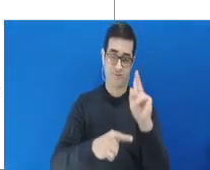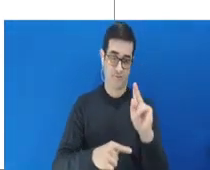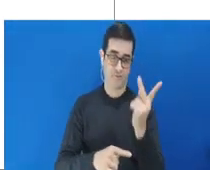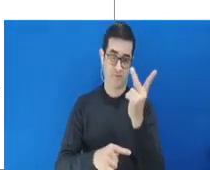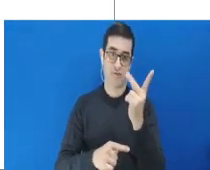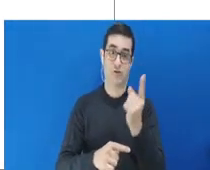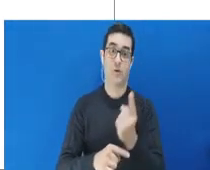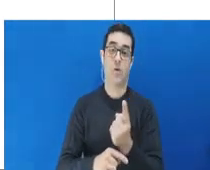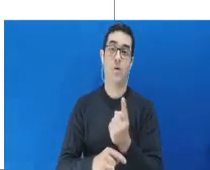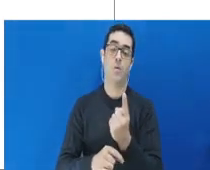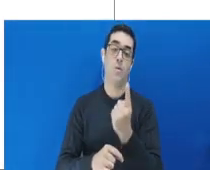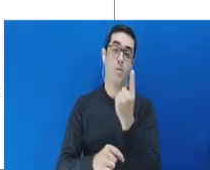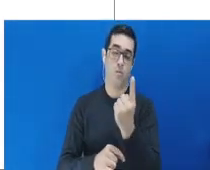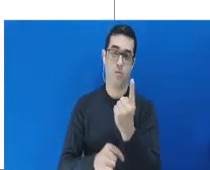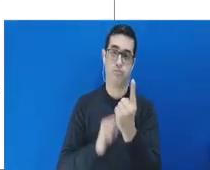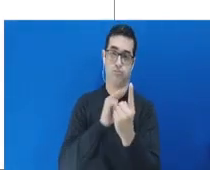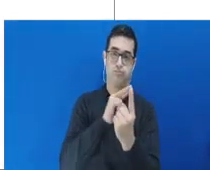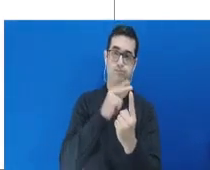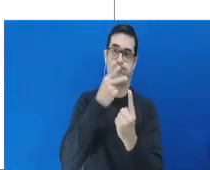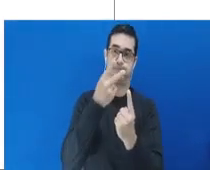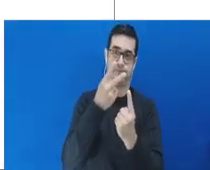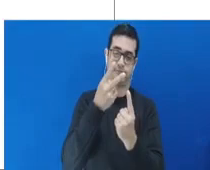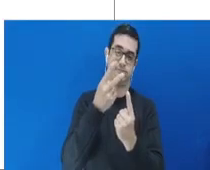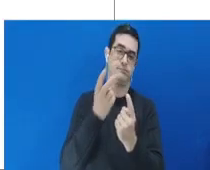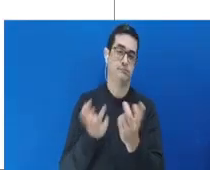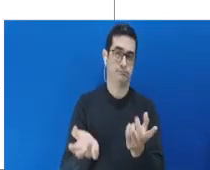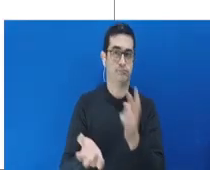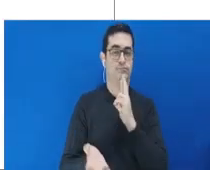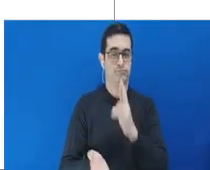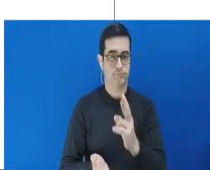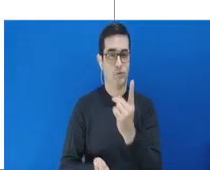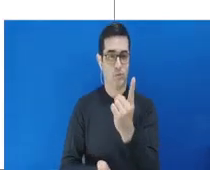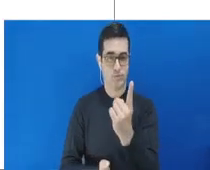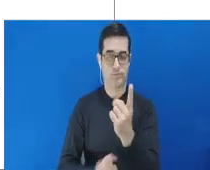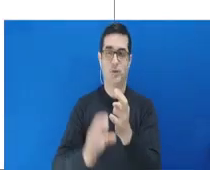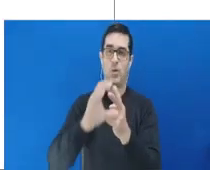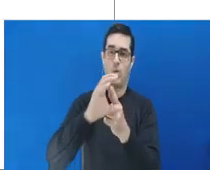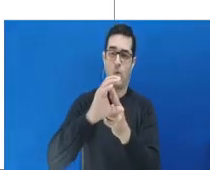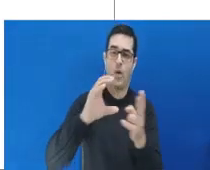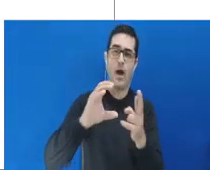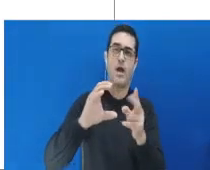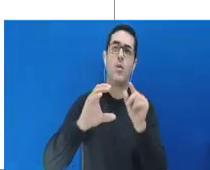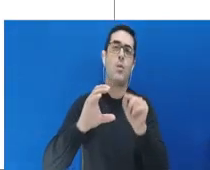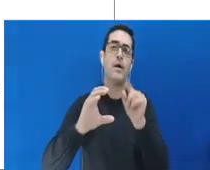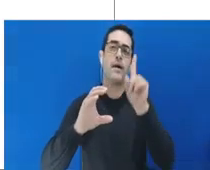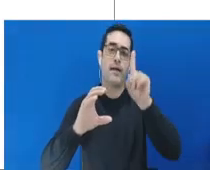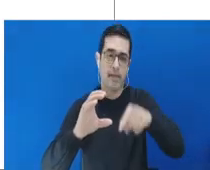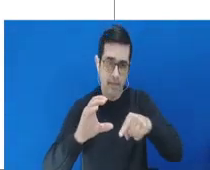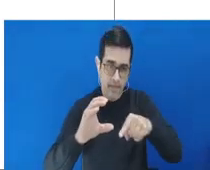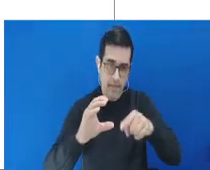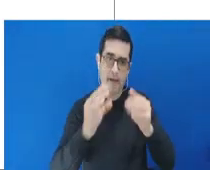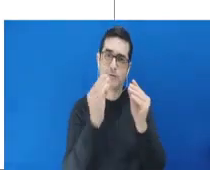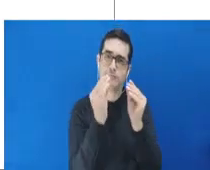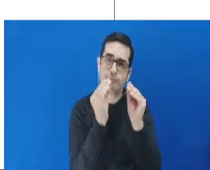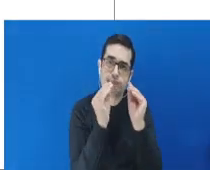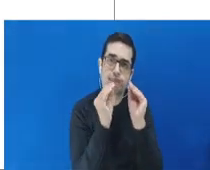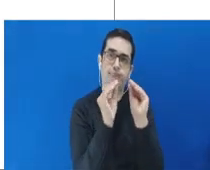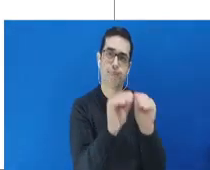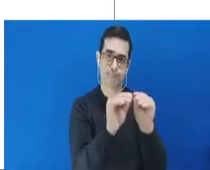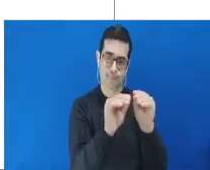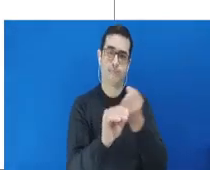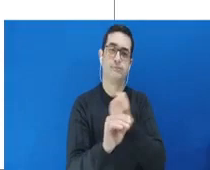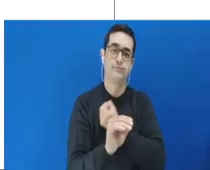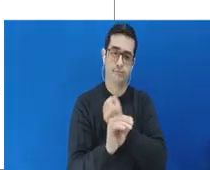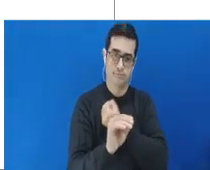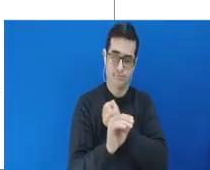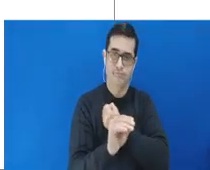ao quadrado seria 1. Então, o raio da trajetória desse elétron seria o produto dessas constantes, que seria a